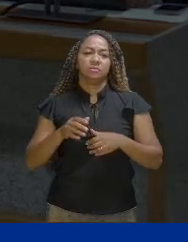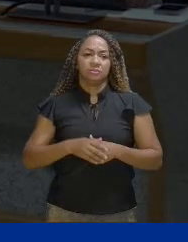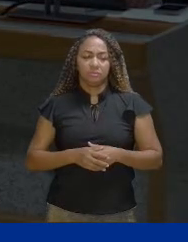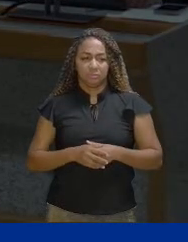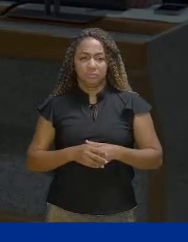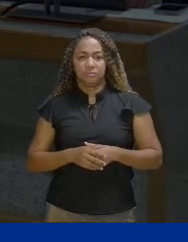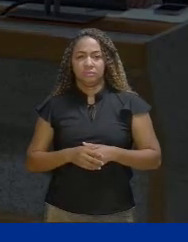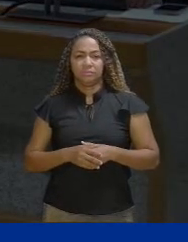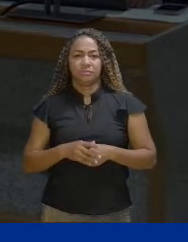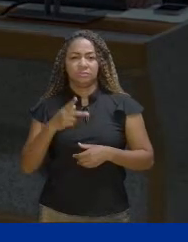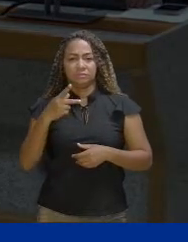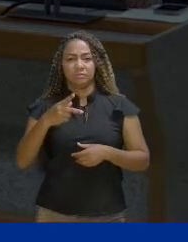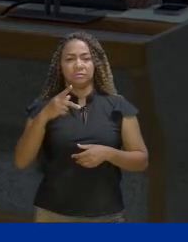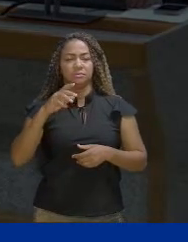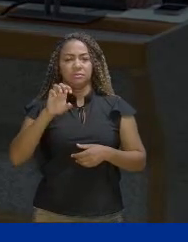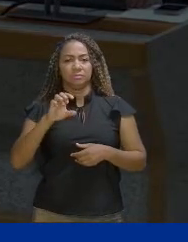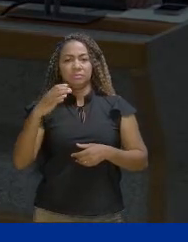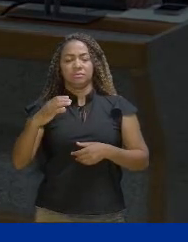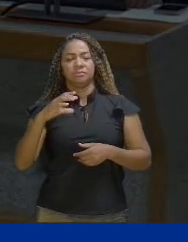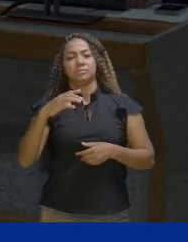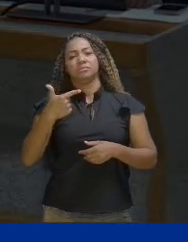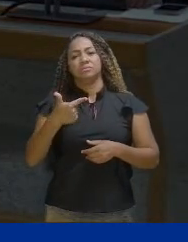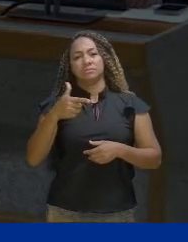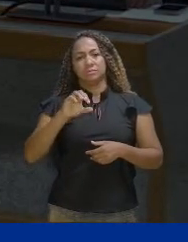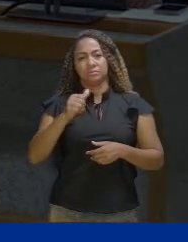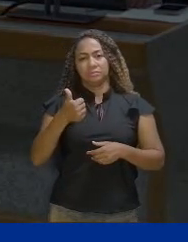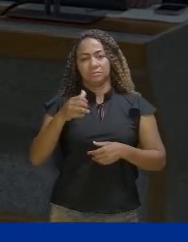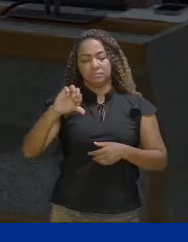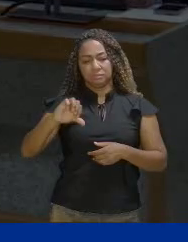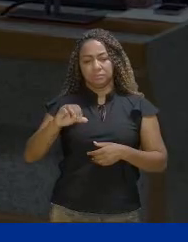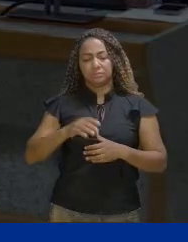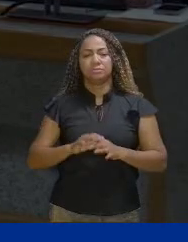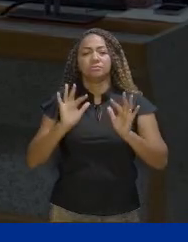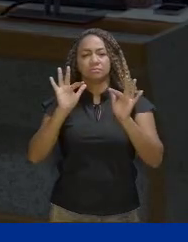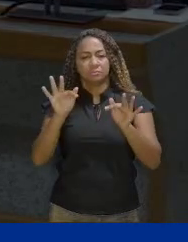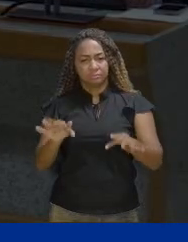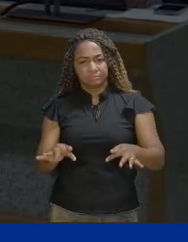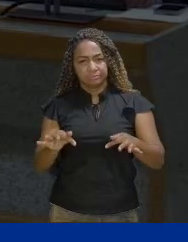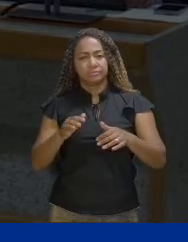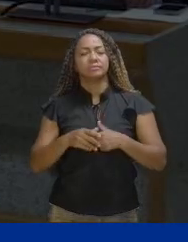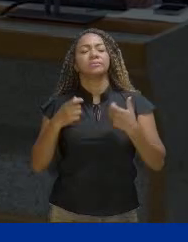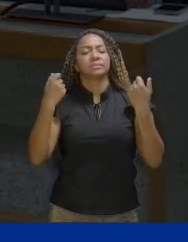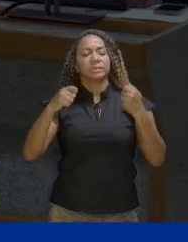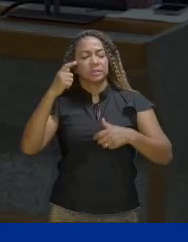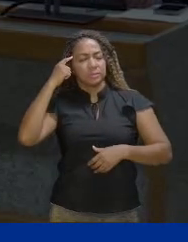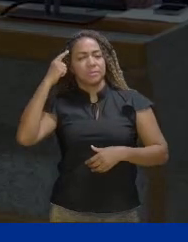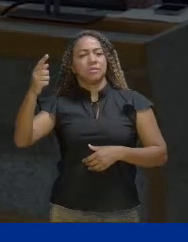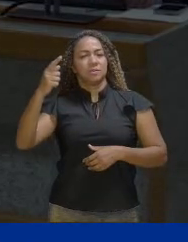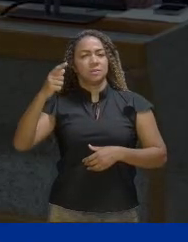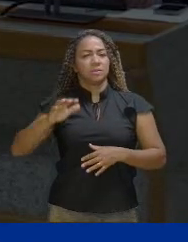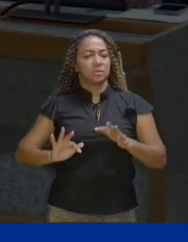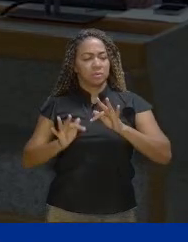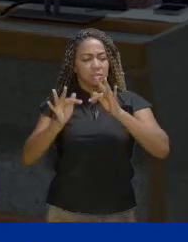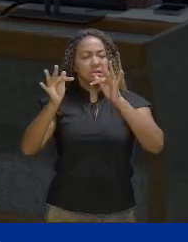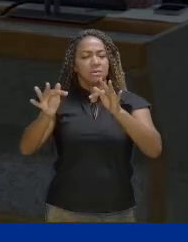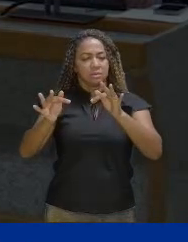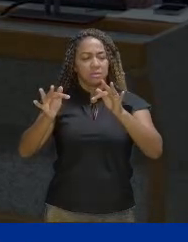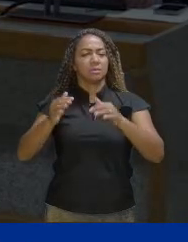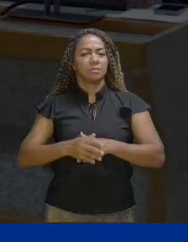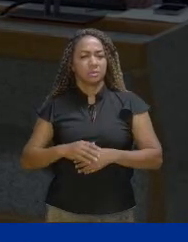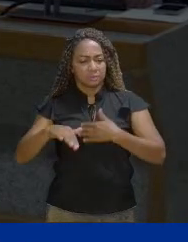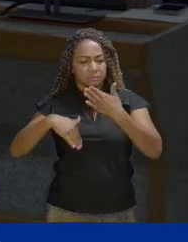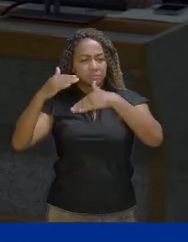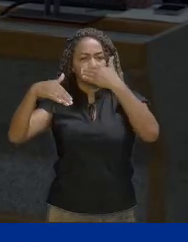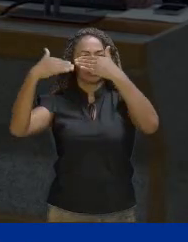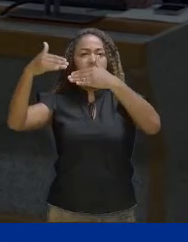PEC número 135 de 2019. Enfim, doutora Keila, penso que devemos ser técnicos e pragmáticos no